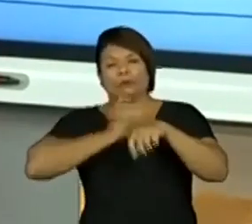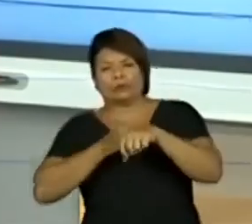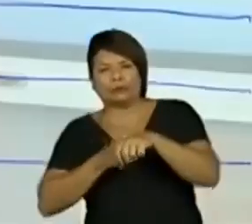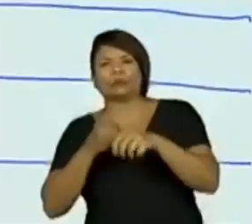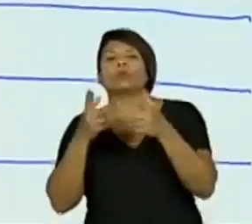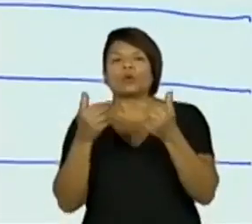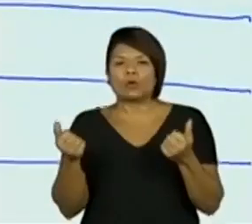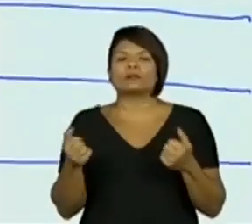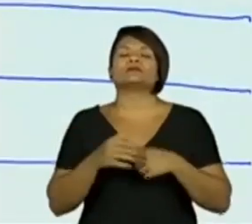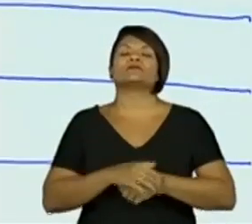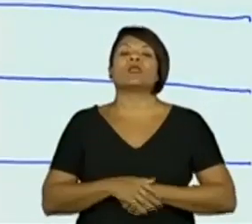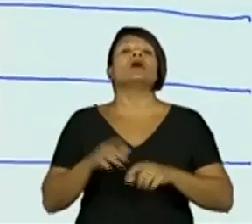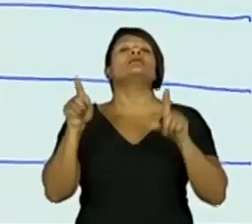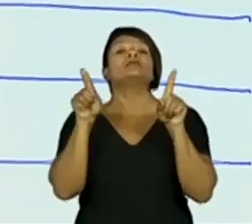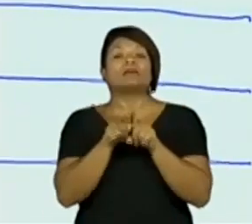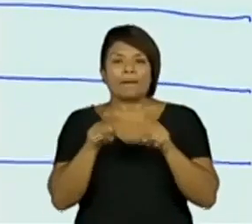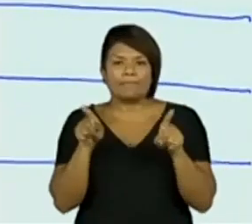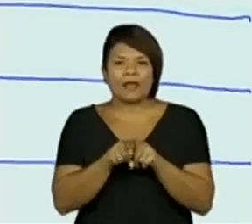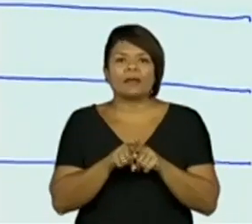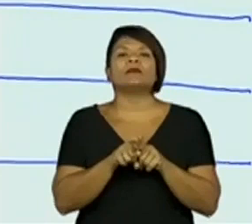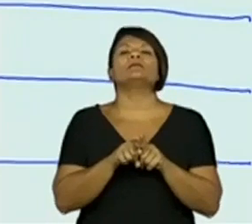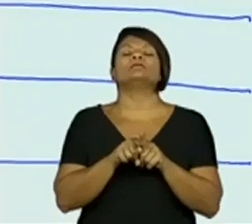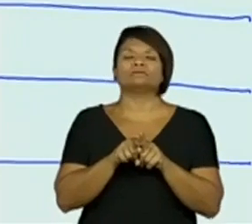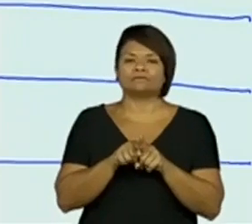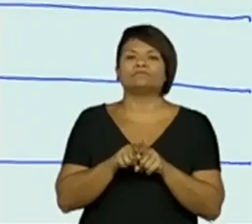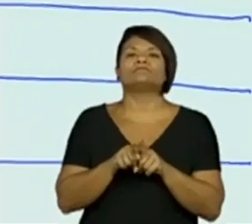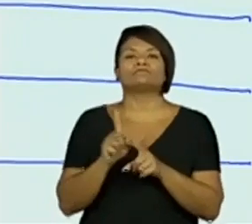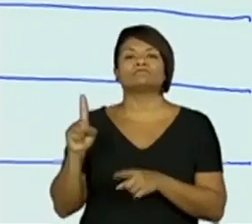também são transformações